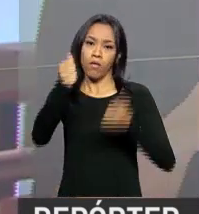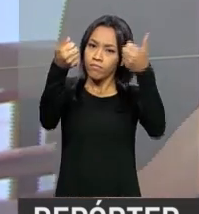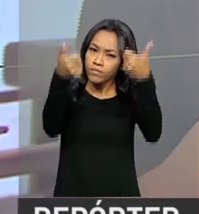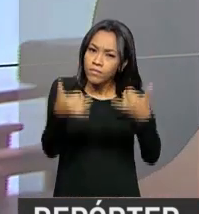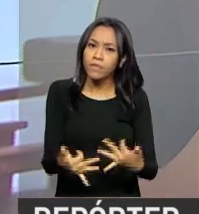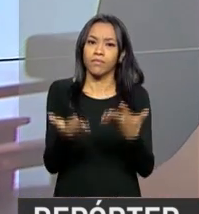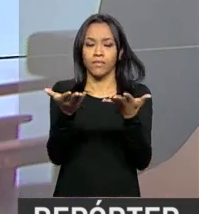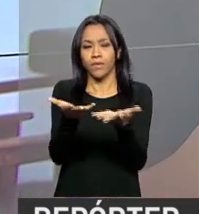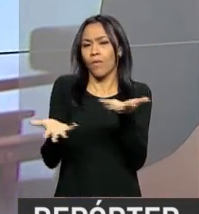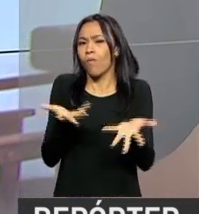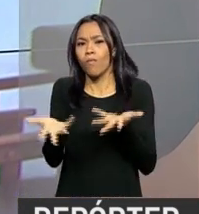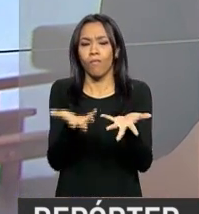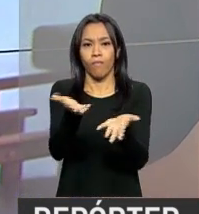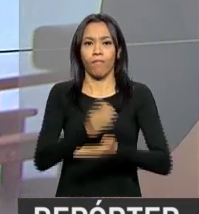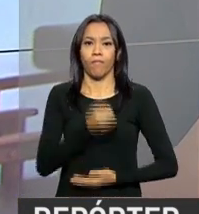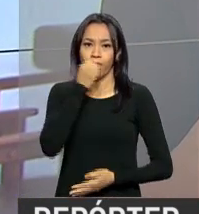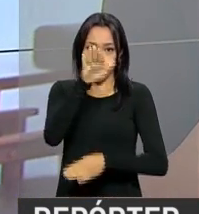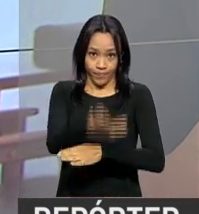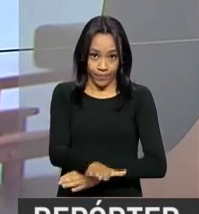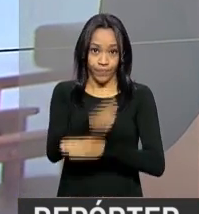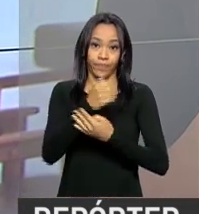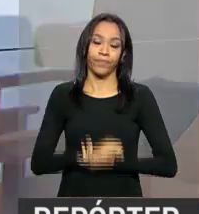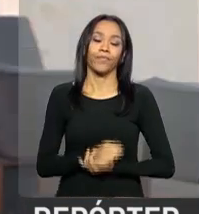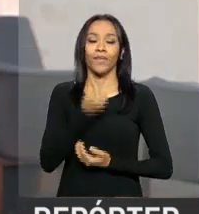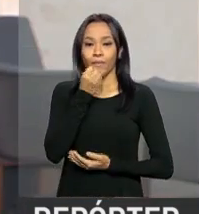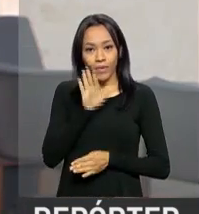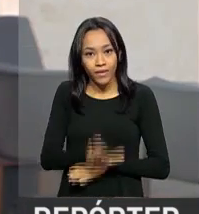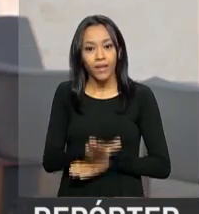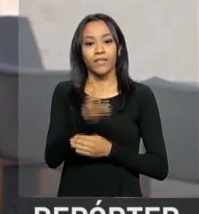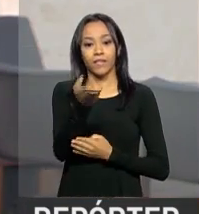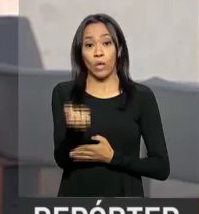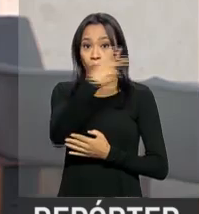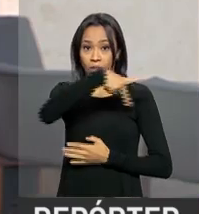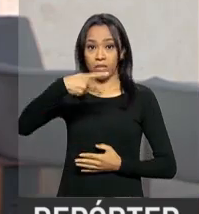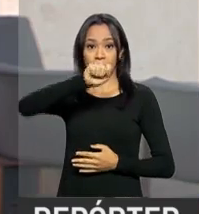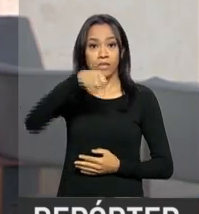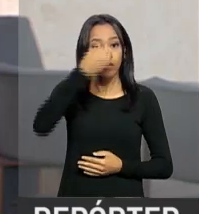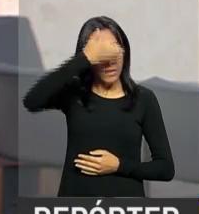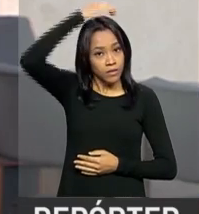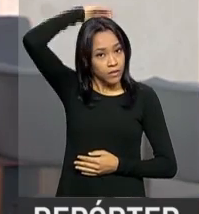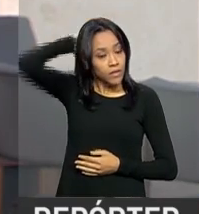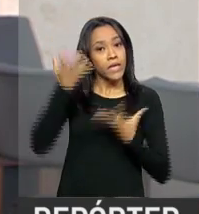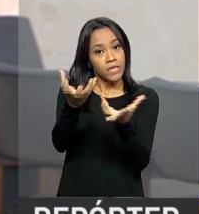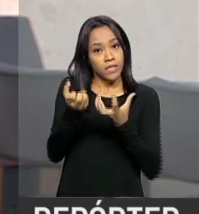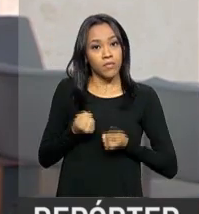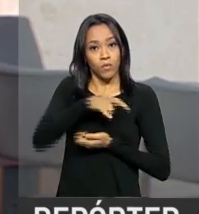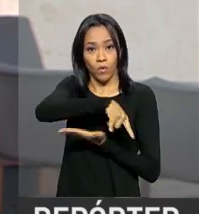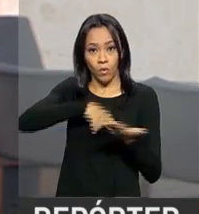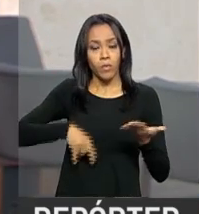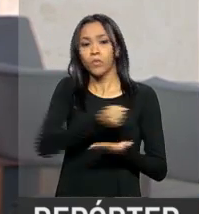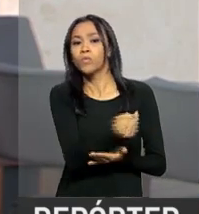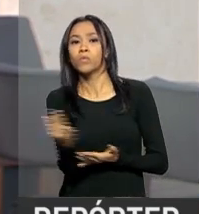mais informações. Paola, boa tarde. Boa tarde, Jaime. O presidente interino recebeu as cartas credenciais de embaixadores